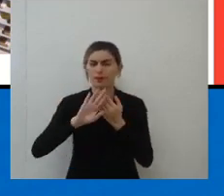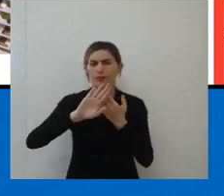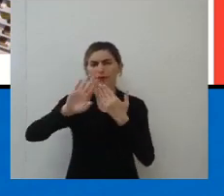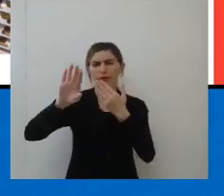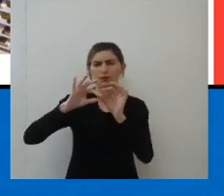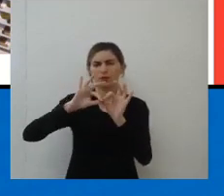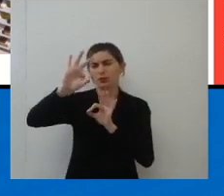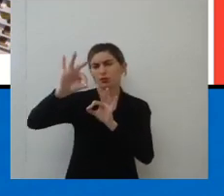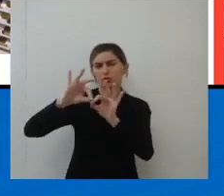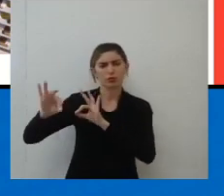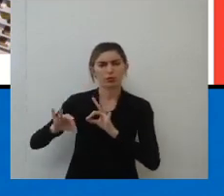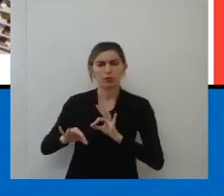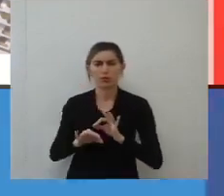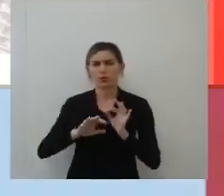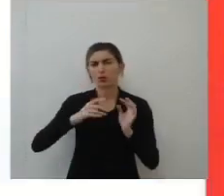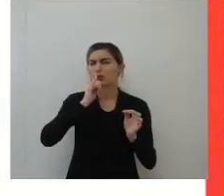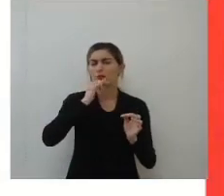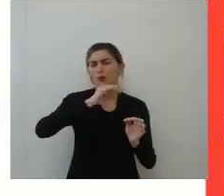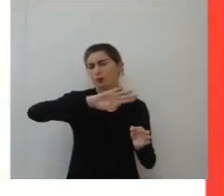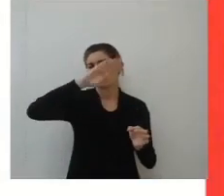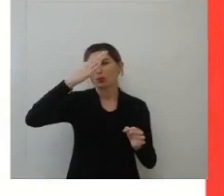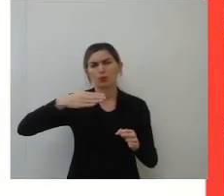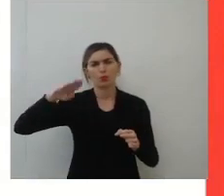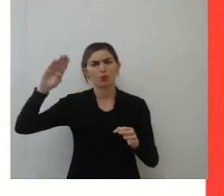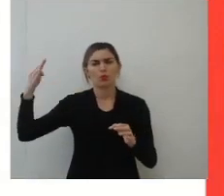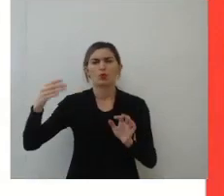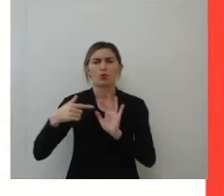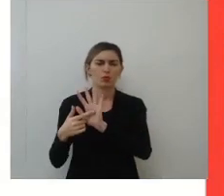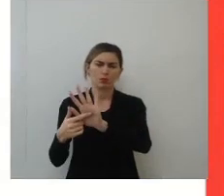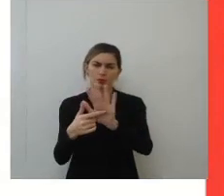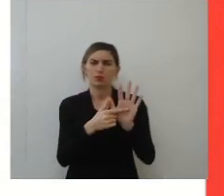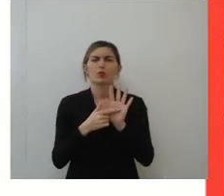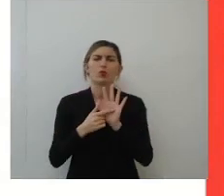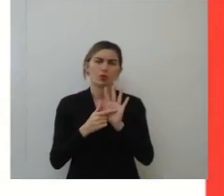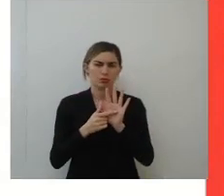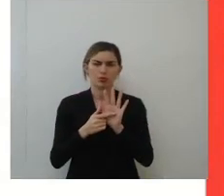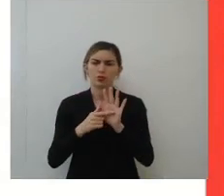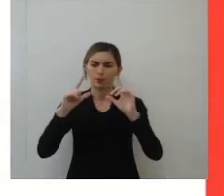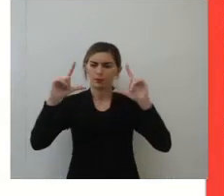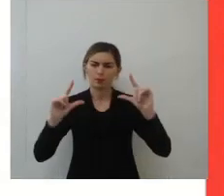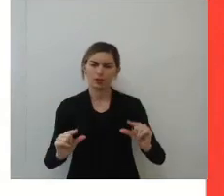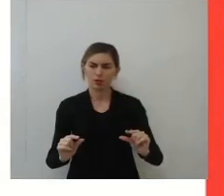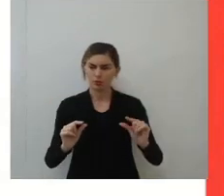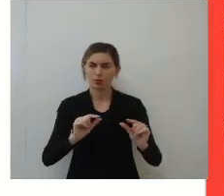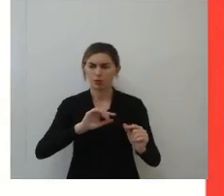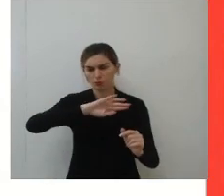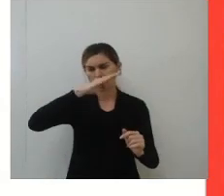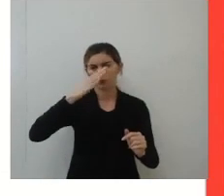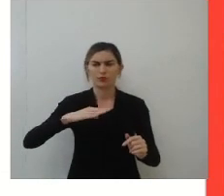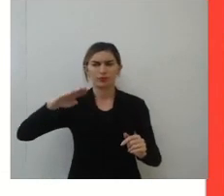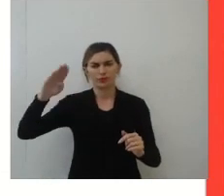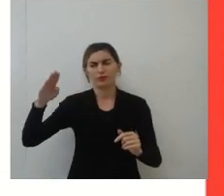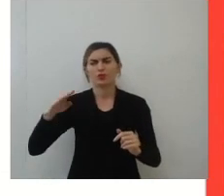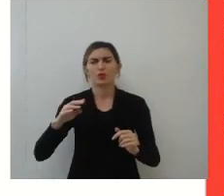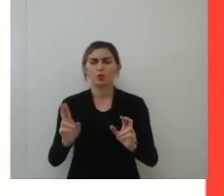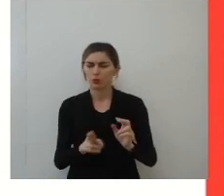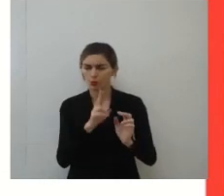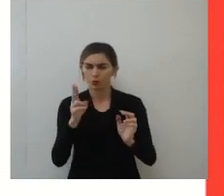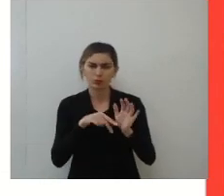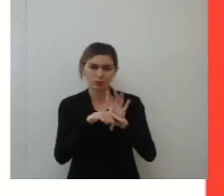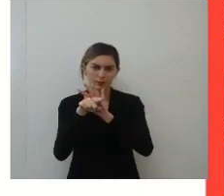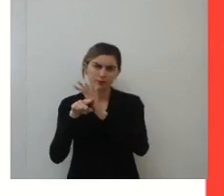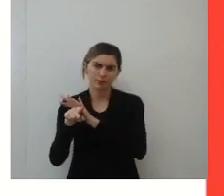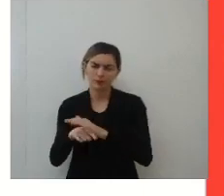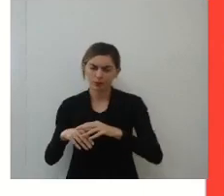afastadas, como as áreas de morro, por exemplo. As áreas de morro apresentam um valor menor agregado ao uso e